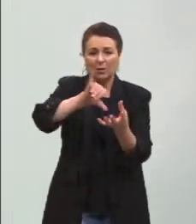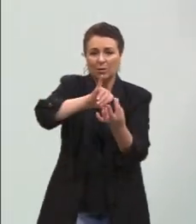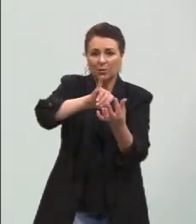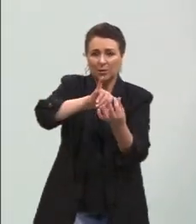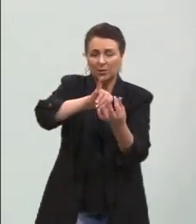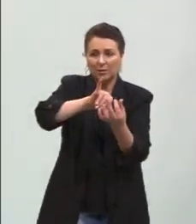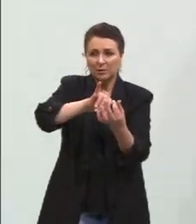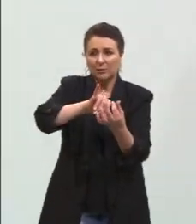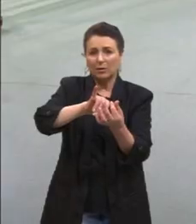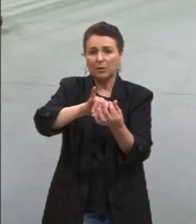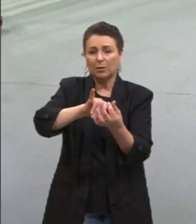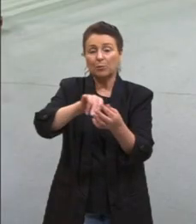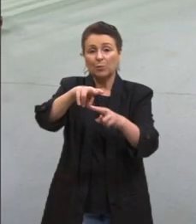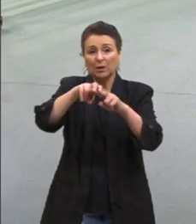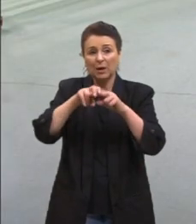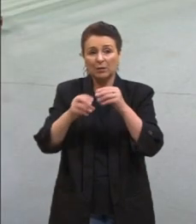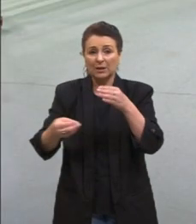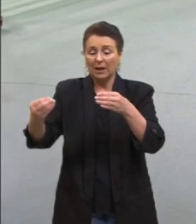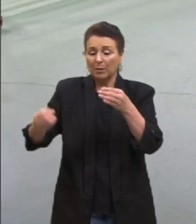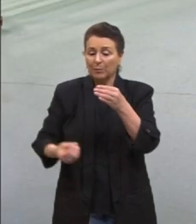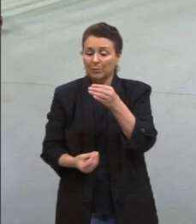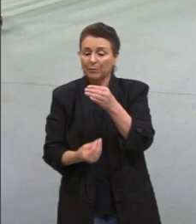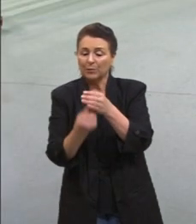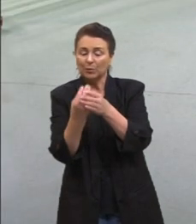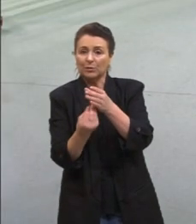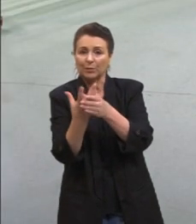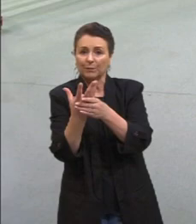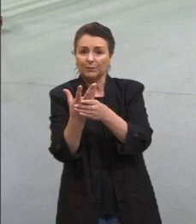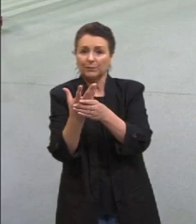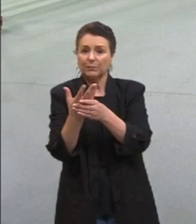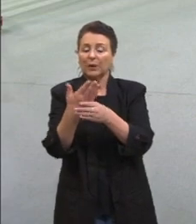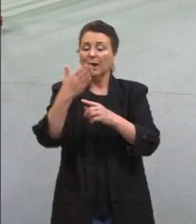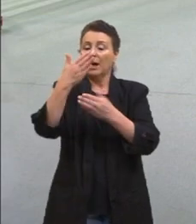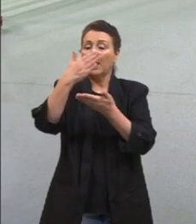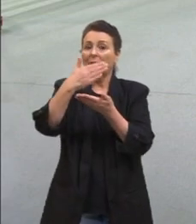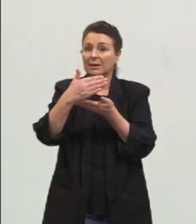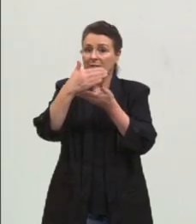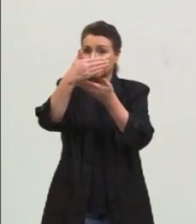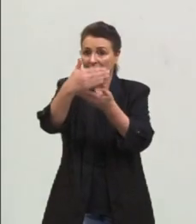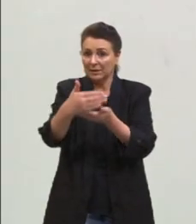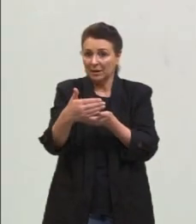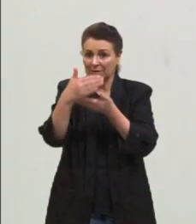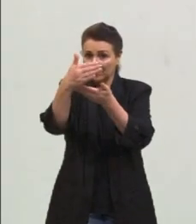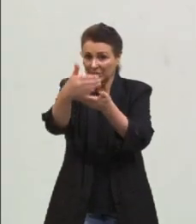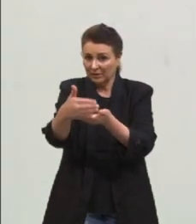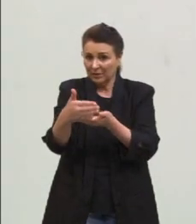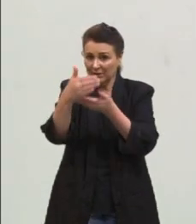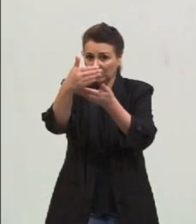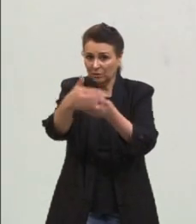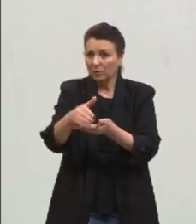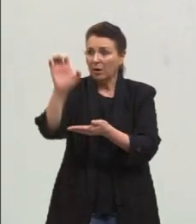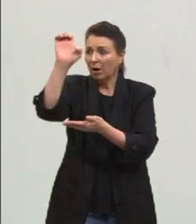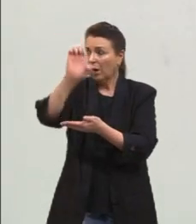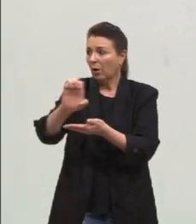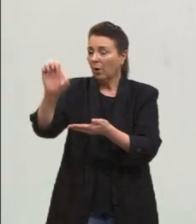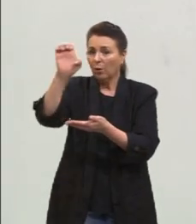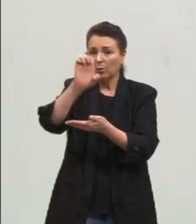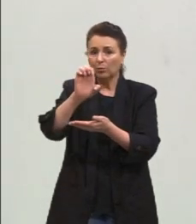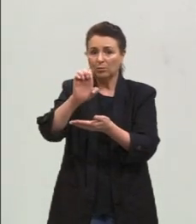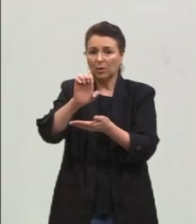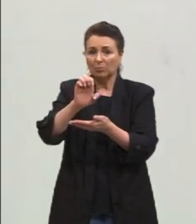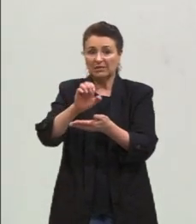das Produções e no primeiro momento né das navegações a Europa já tinha então quase que destruído todo